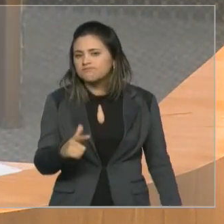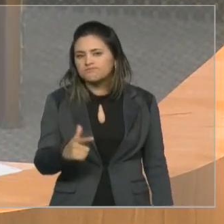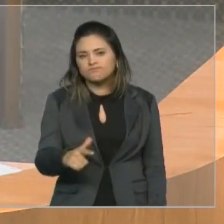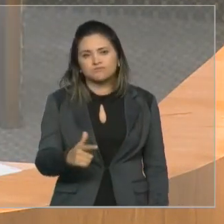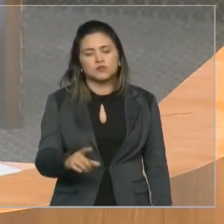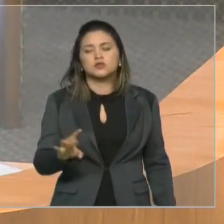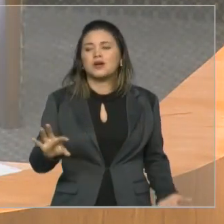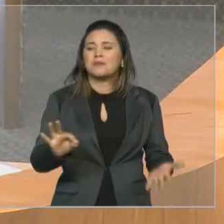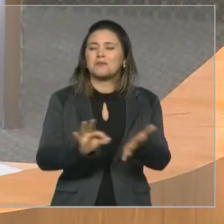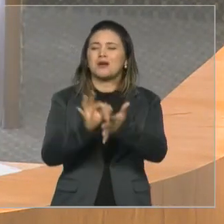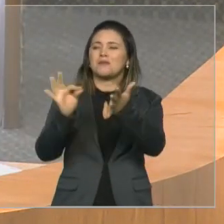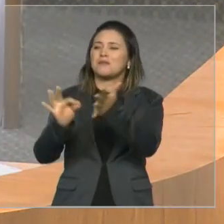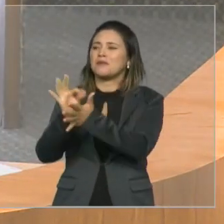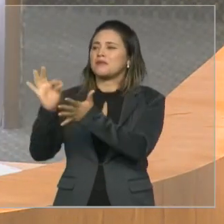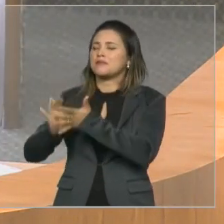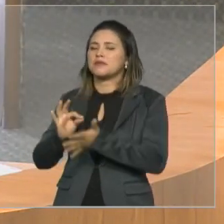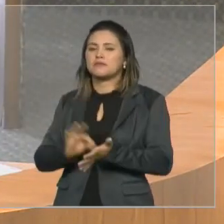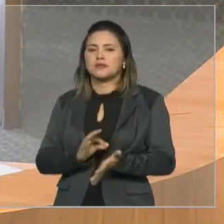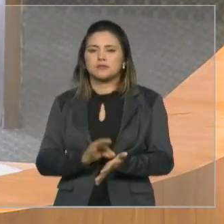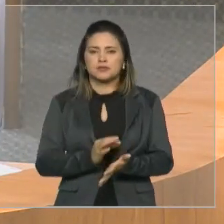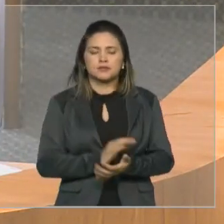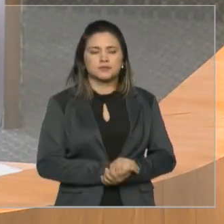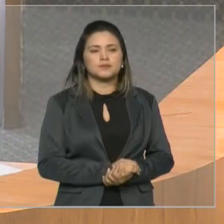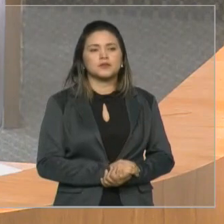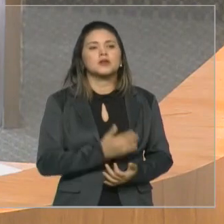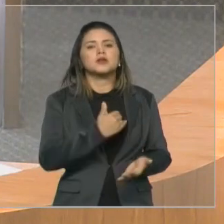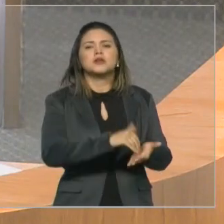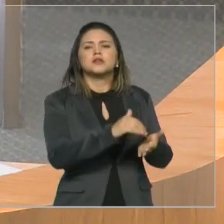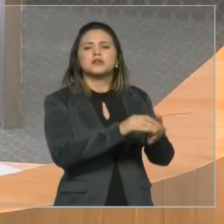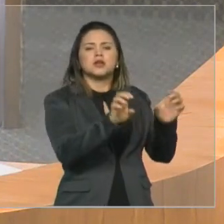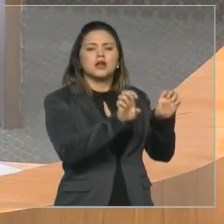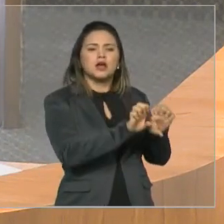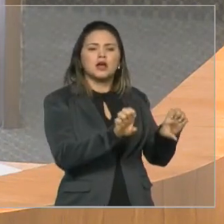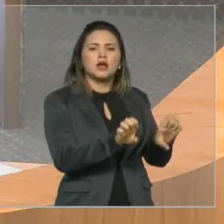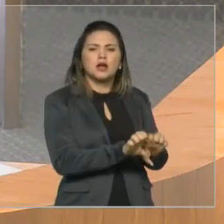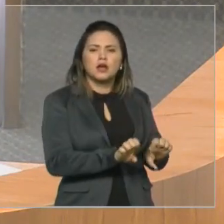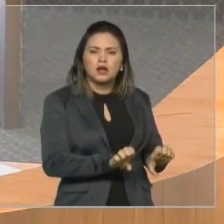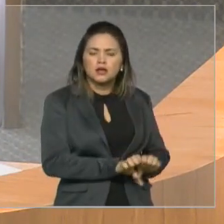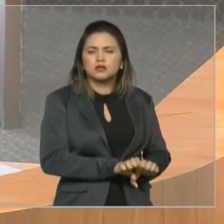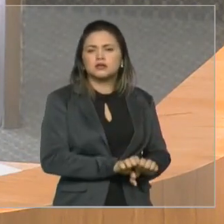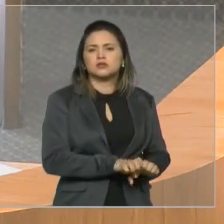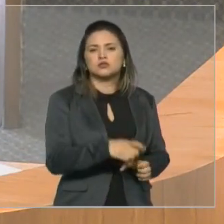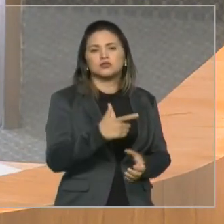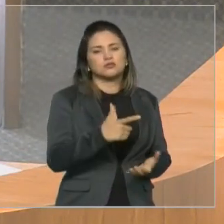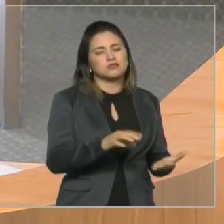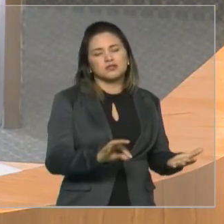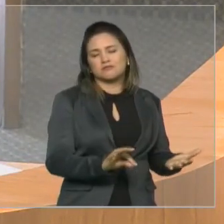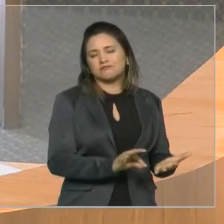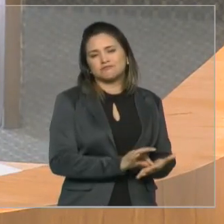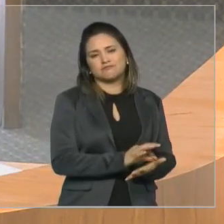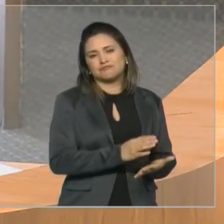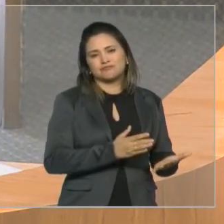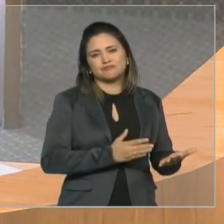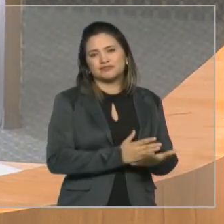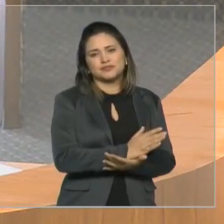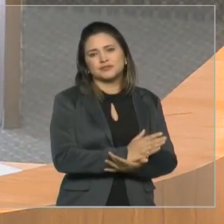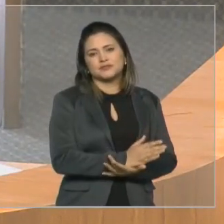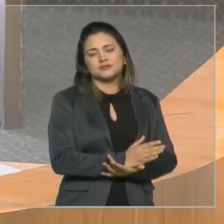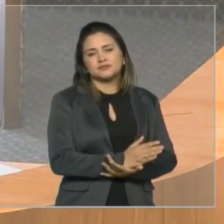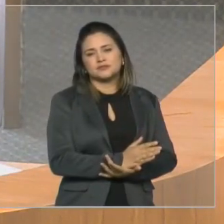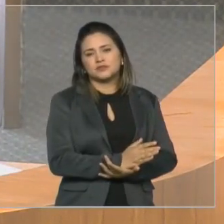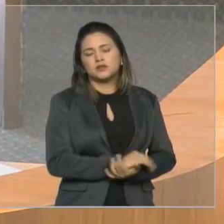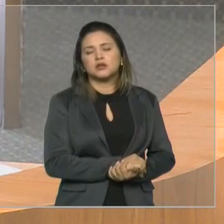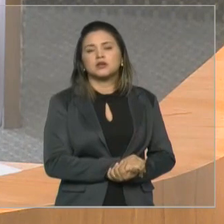contratados. Cadê concurso para a Secretaria de Infraestrutura, Secretaria de Planejamento, Secretaria de